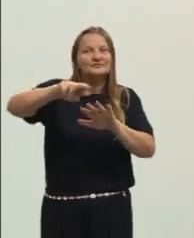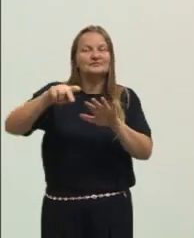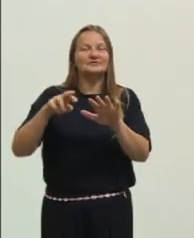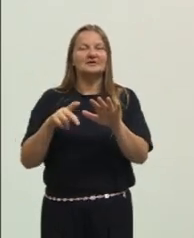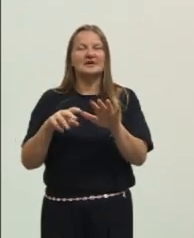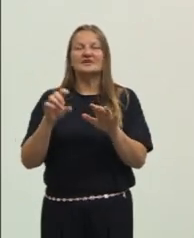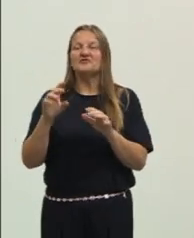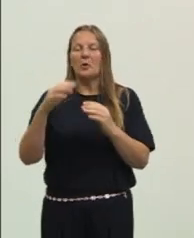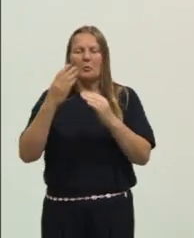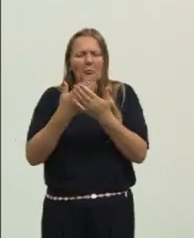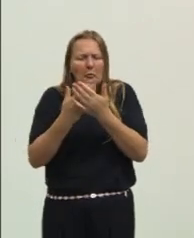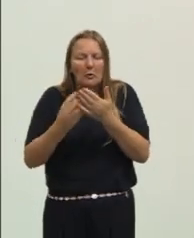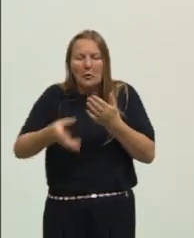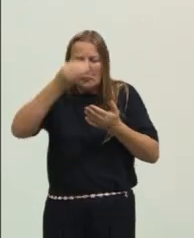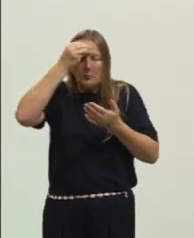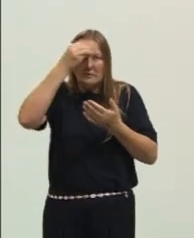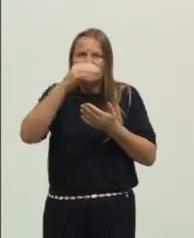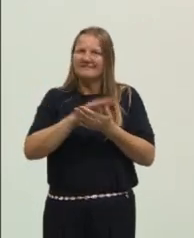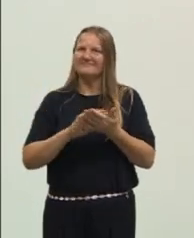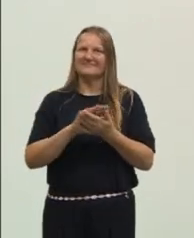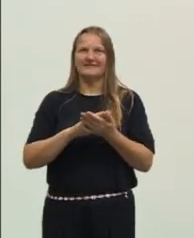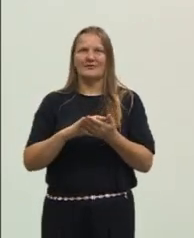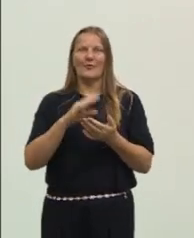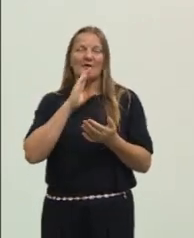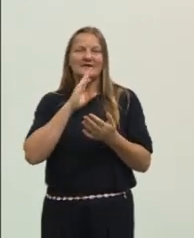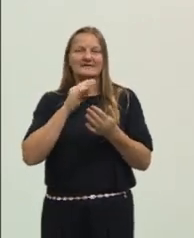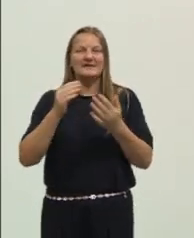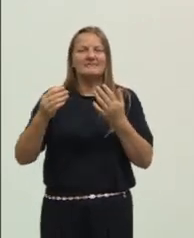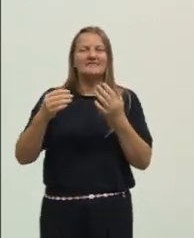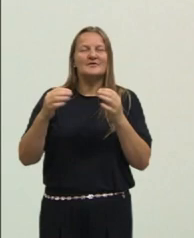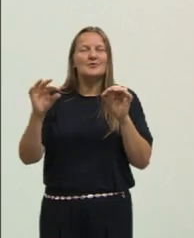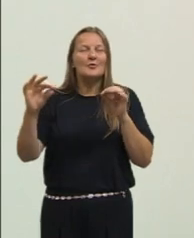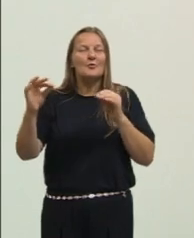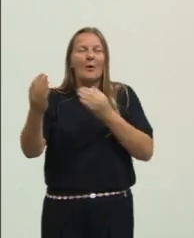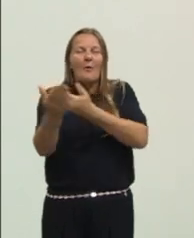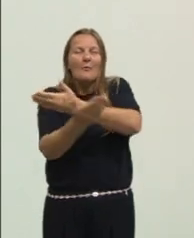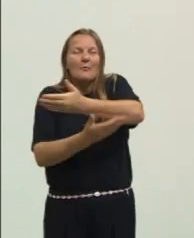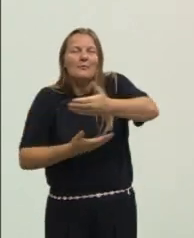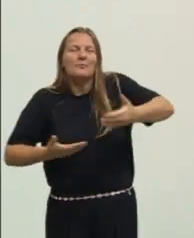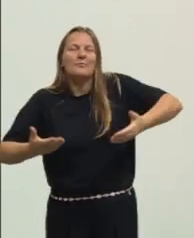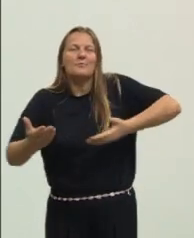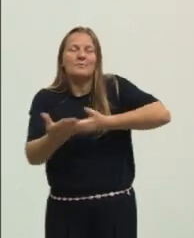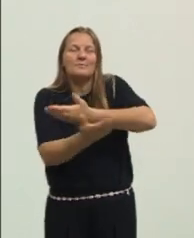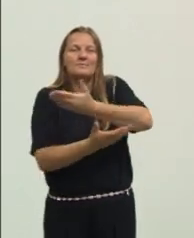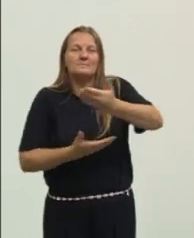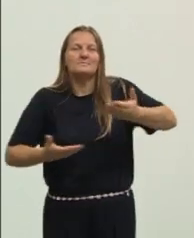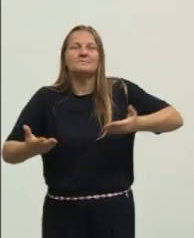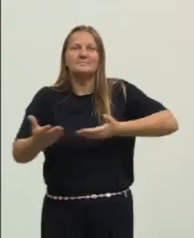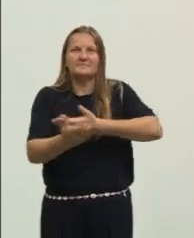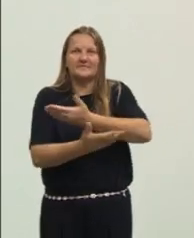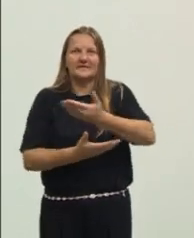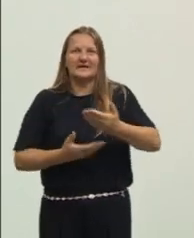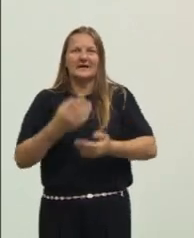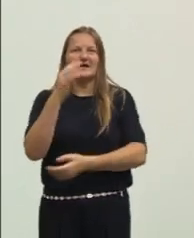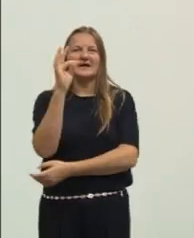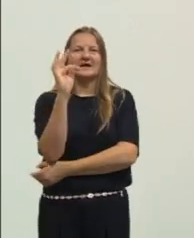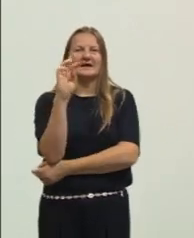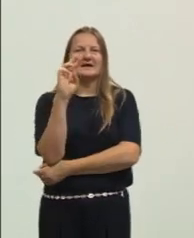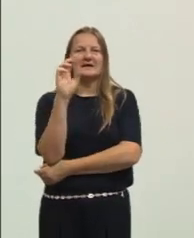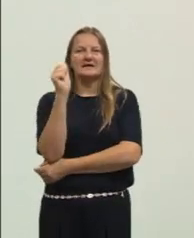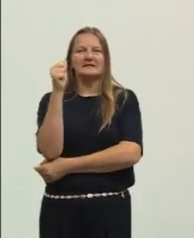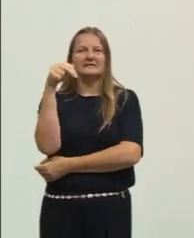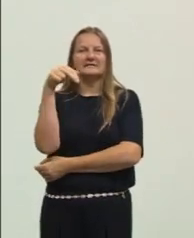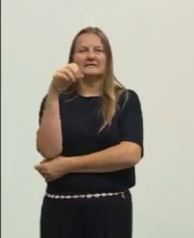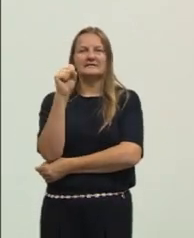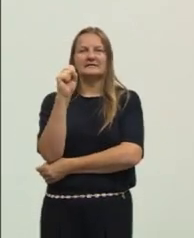nesse sentido ter conhecimento é preciso ter conhecimento para fazer a prova do Enem e me parece que o ENEM com a política